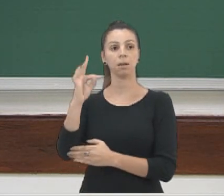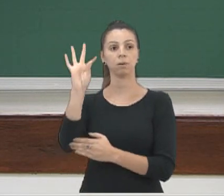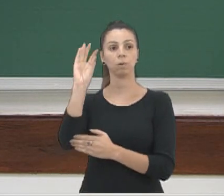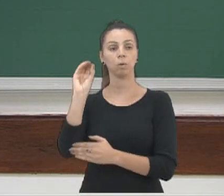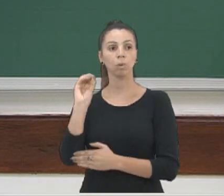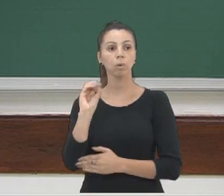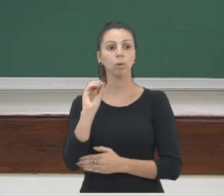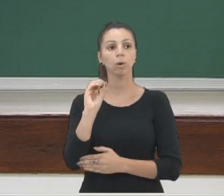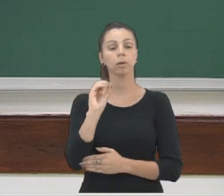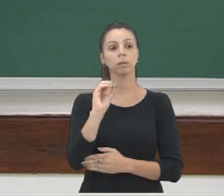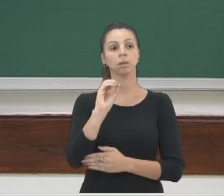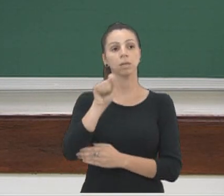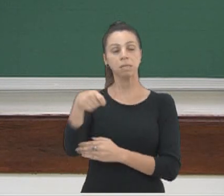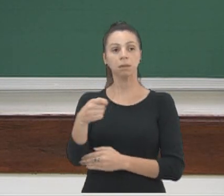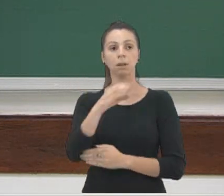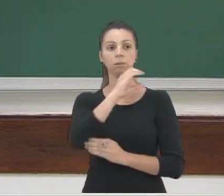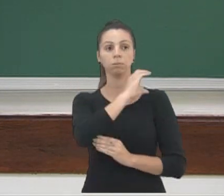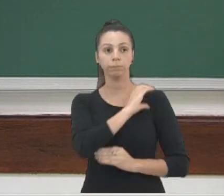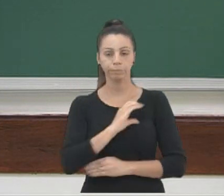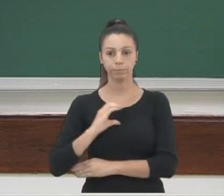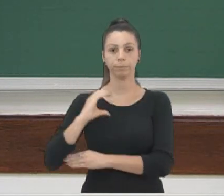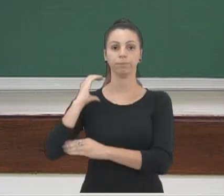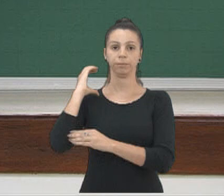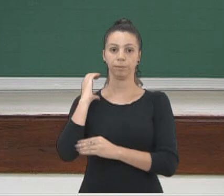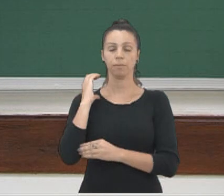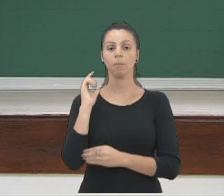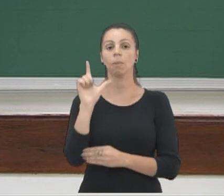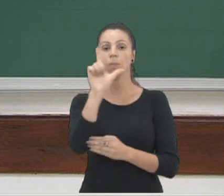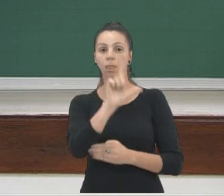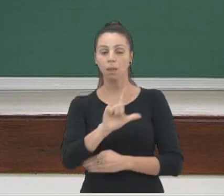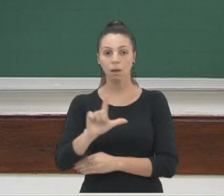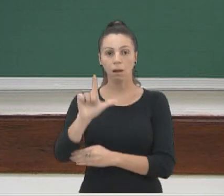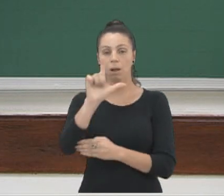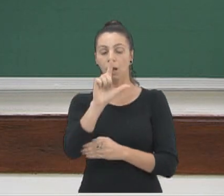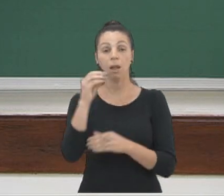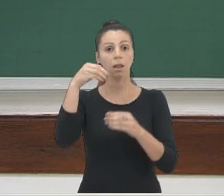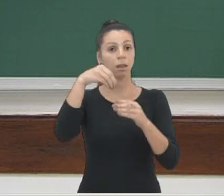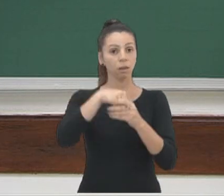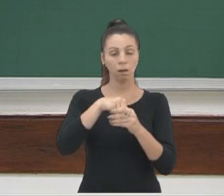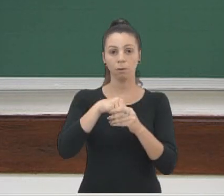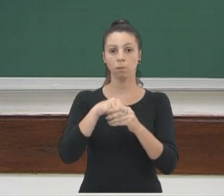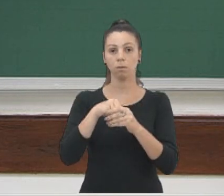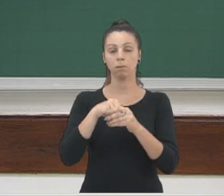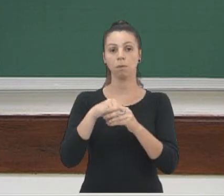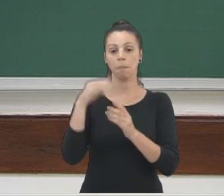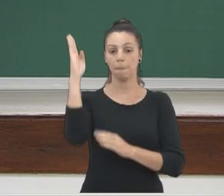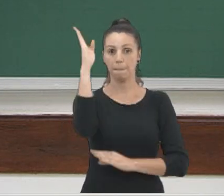considerada bastante no movimento literário brasileiro. Ela pertence